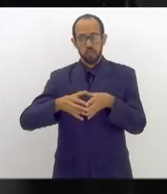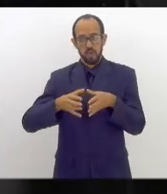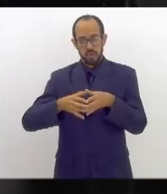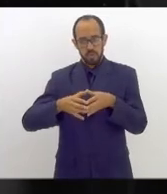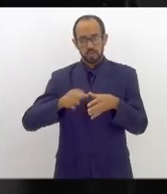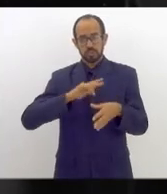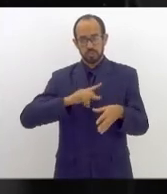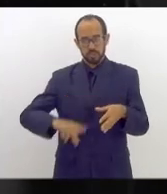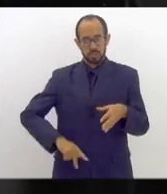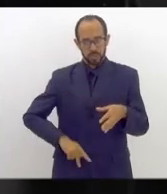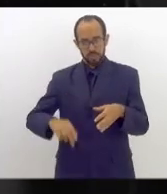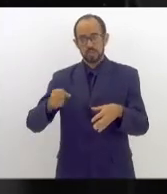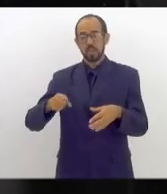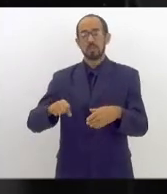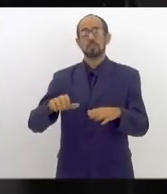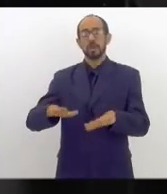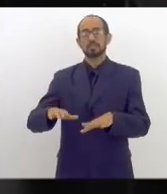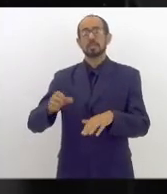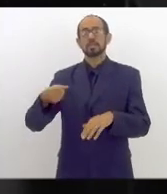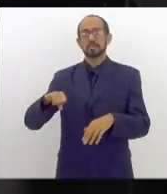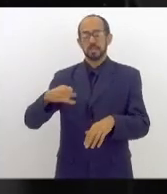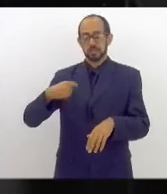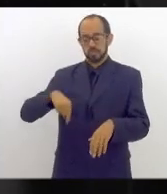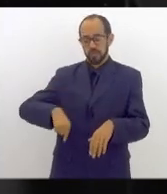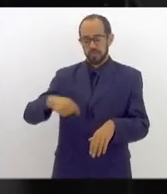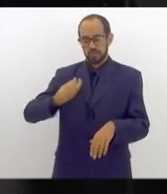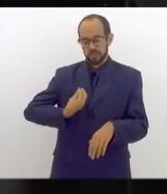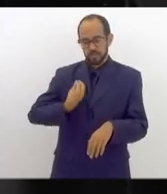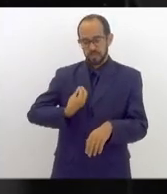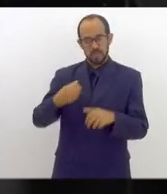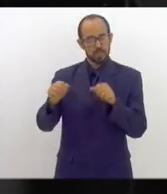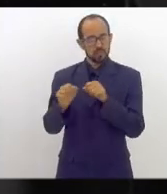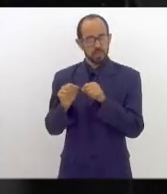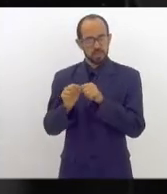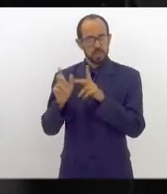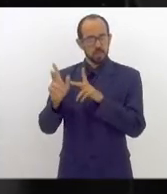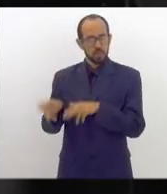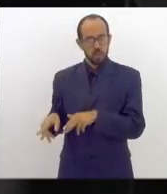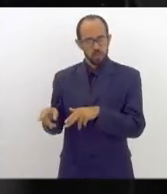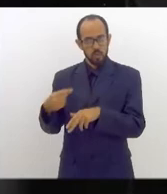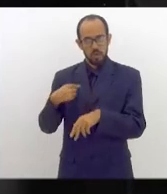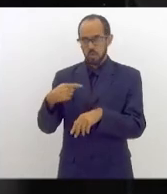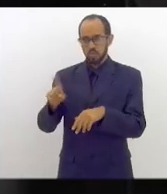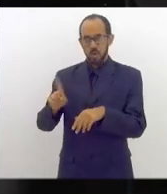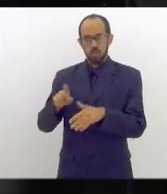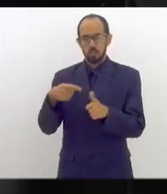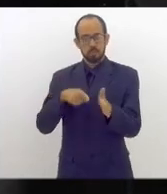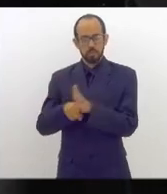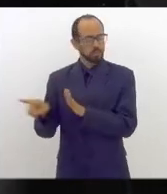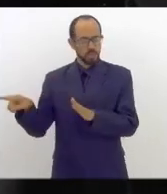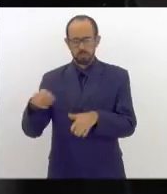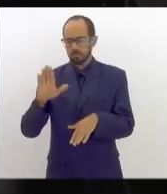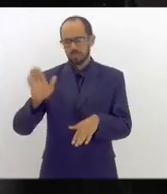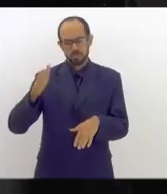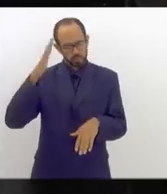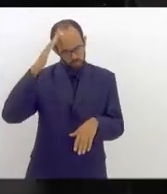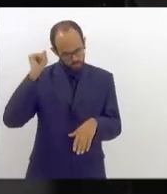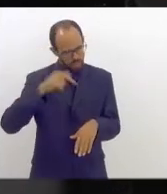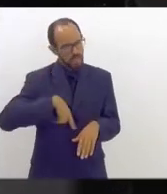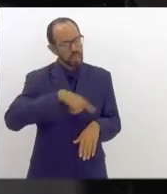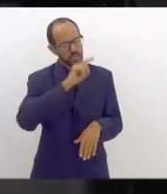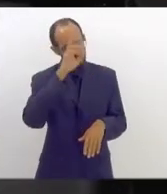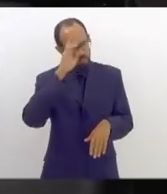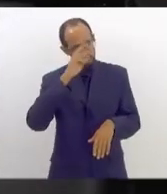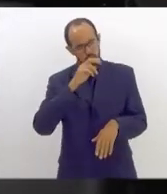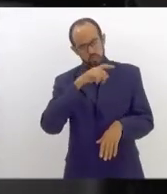ele faria o mesmo e embora eu não tenha consultado eu sei que sua excelência concorda com